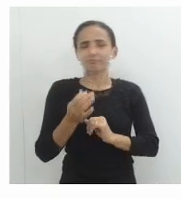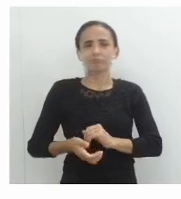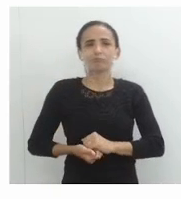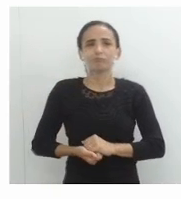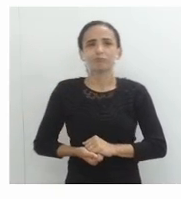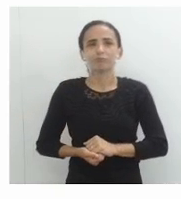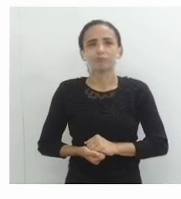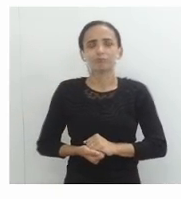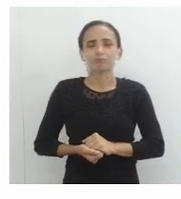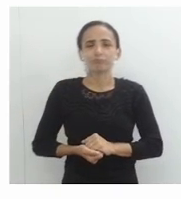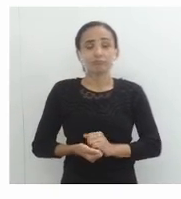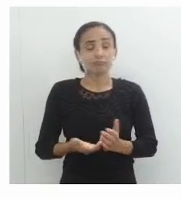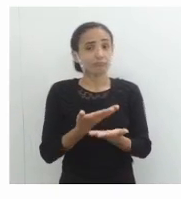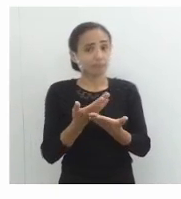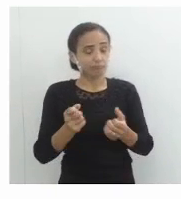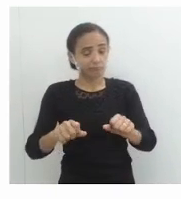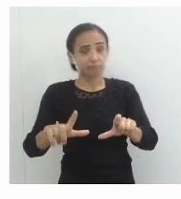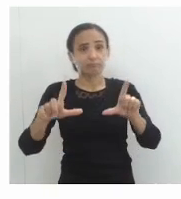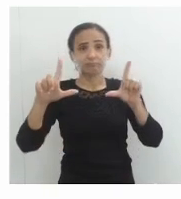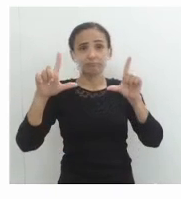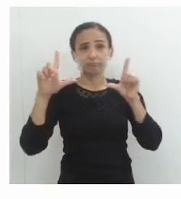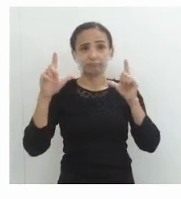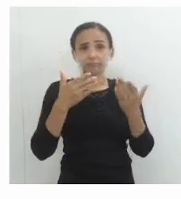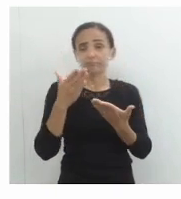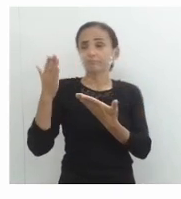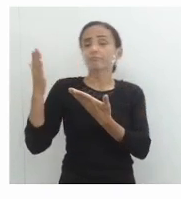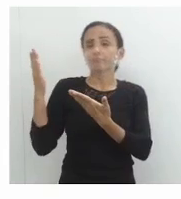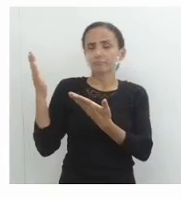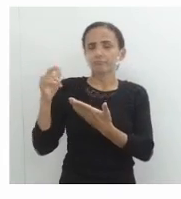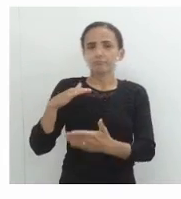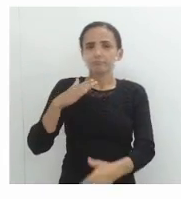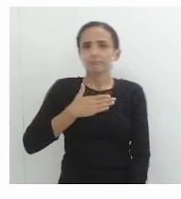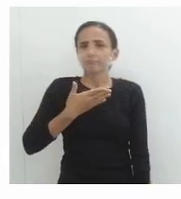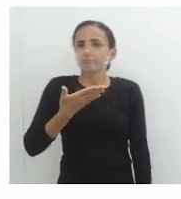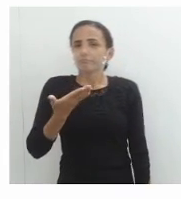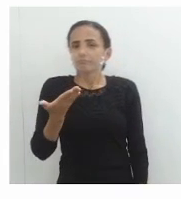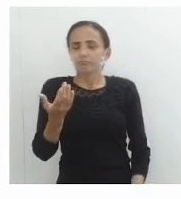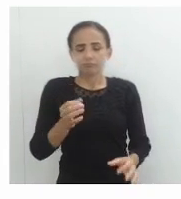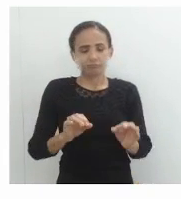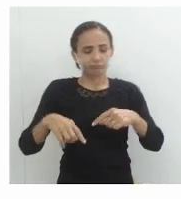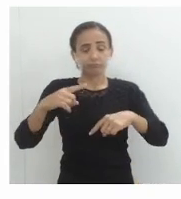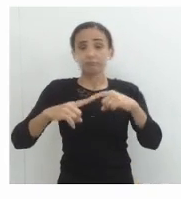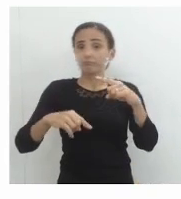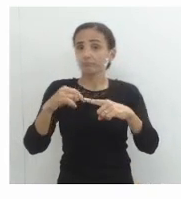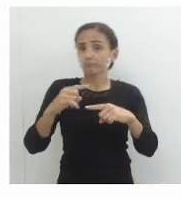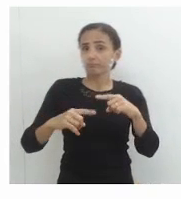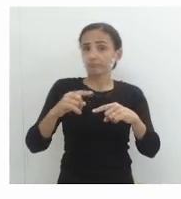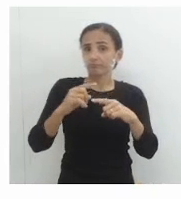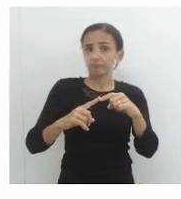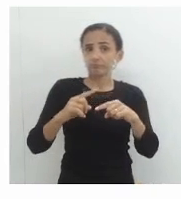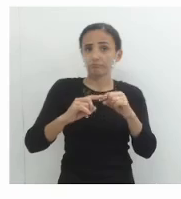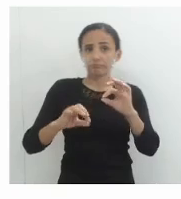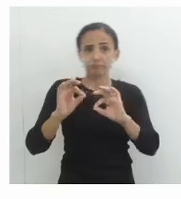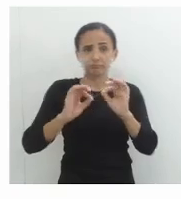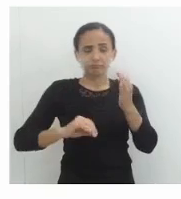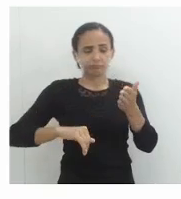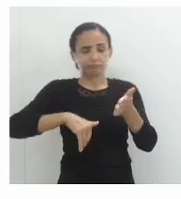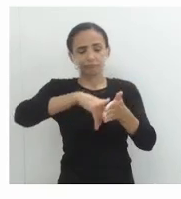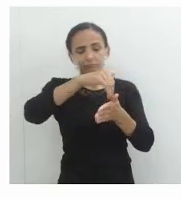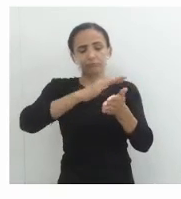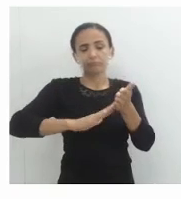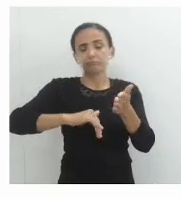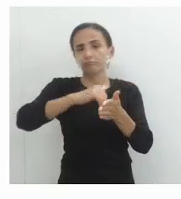Uma figura bidimensional pode nos surpreender ao utilizar recursos como grafismo, né? Posição